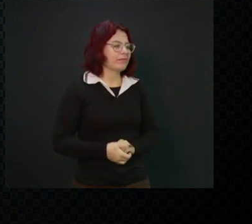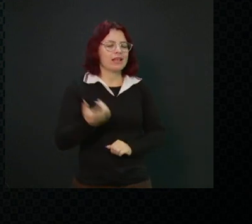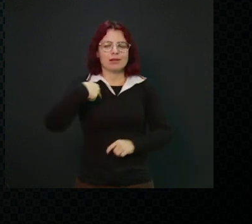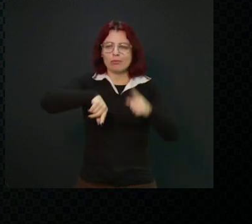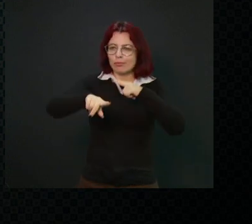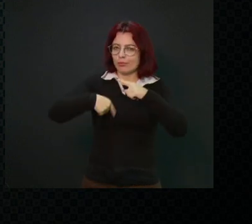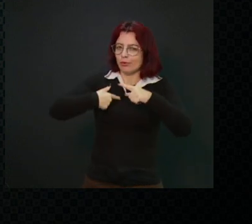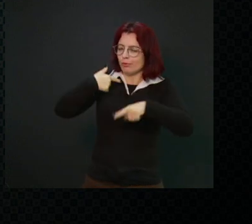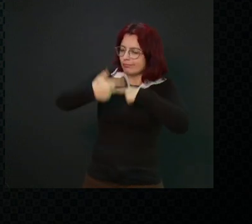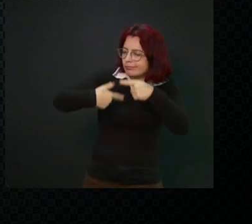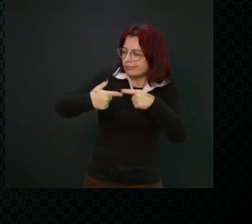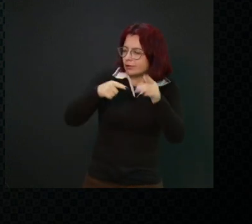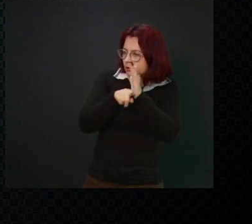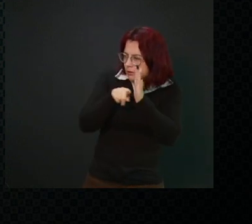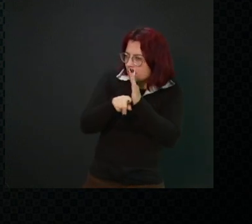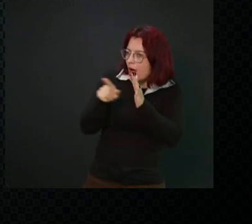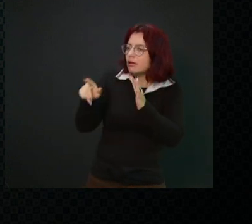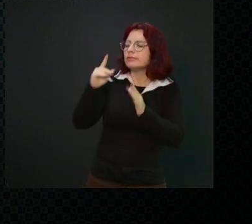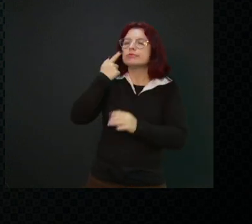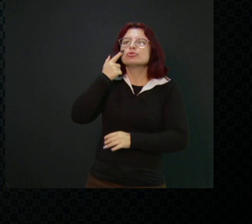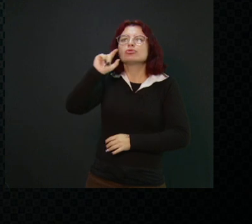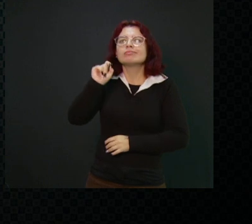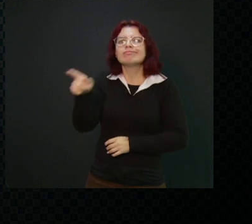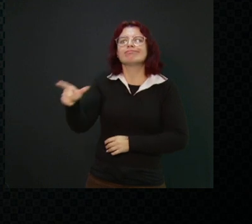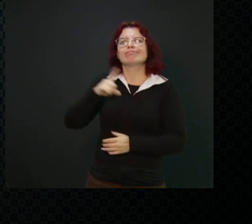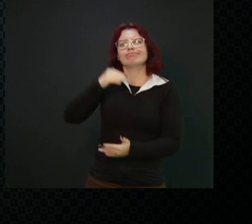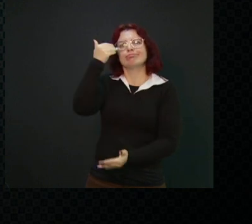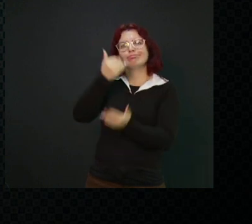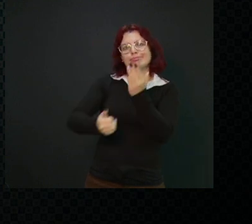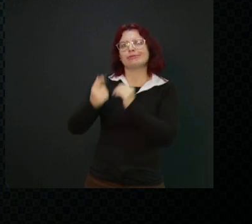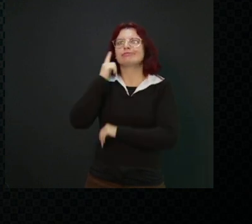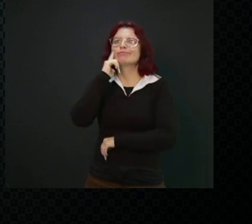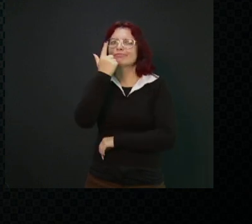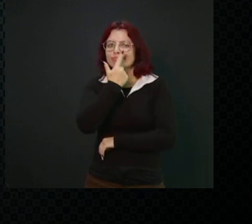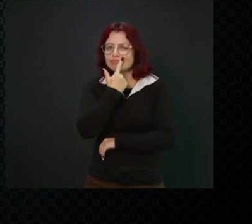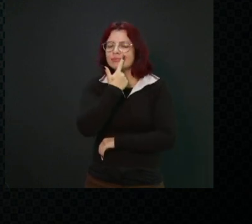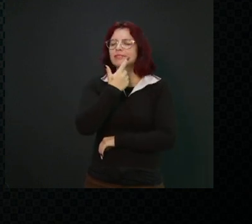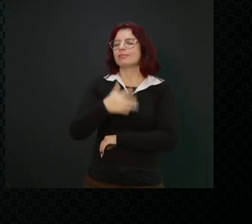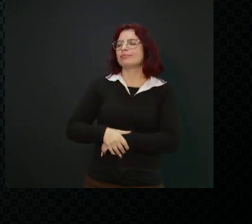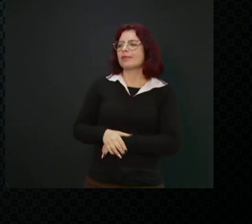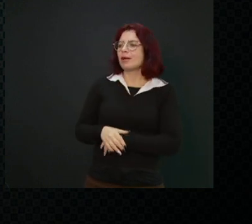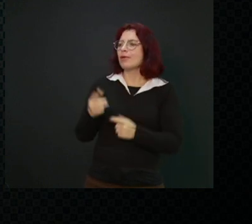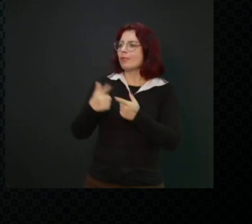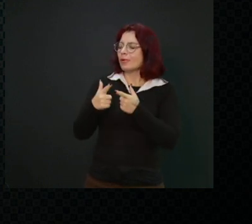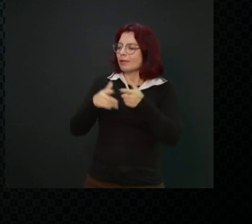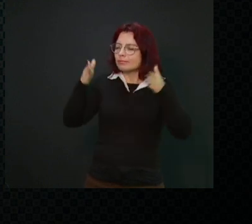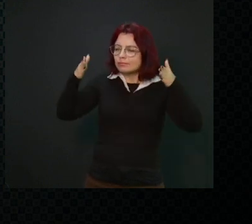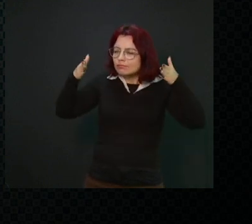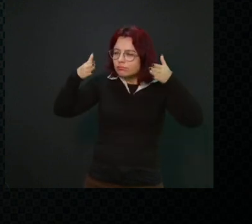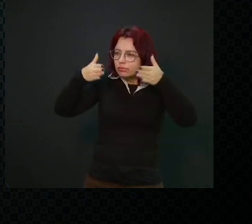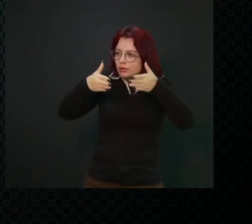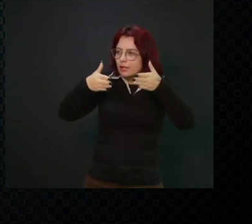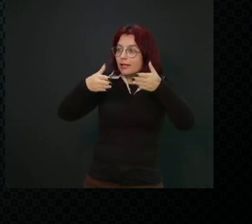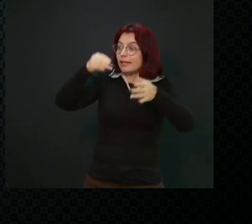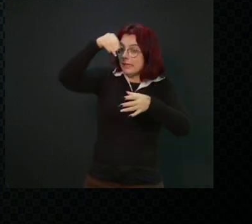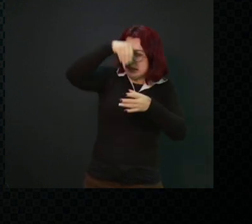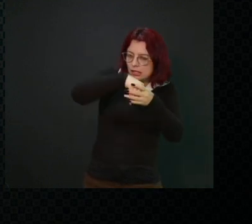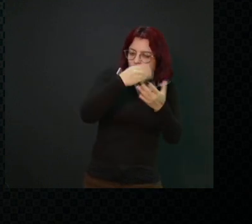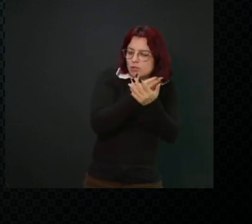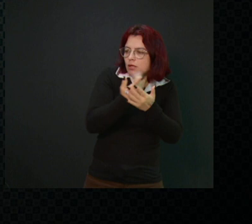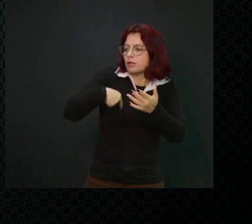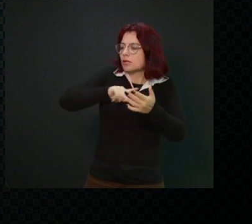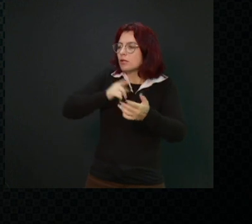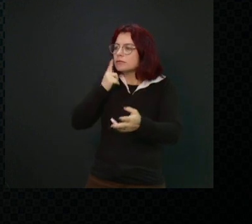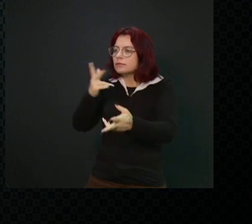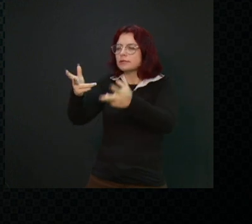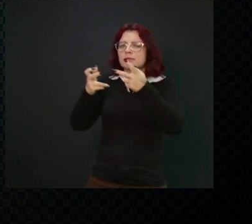ele tinha perda da visão periférica. E foi ali na escola que começou a ser observada. E foi indicado, a mãe